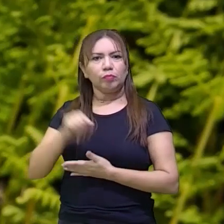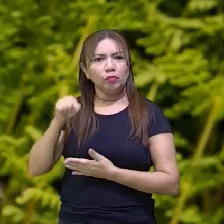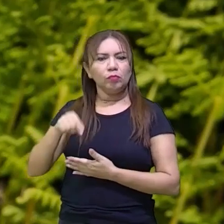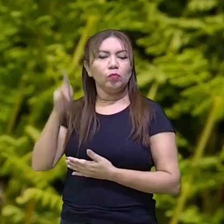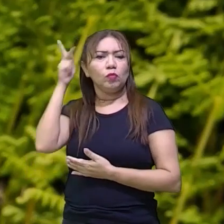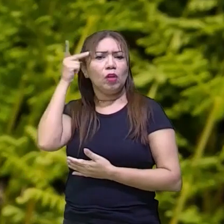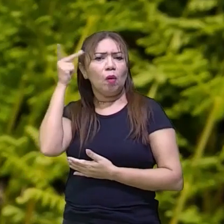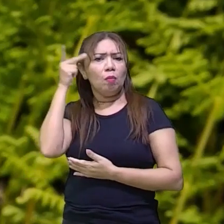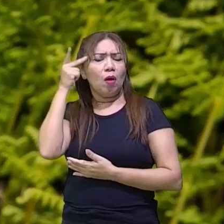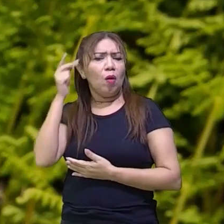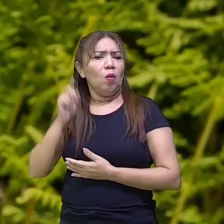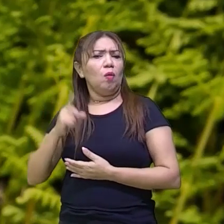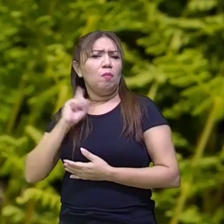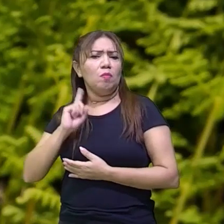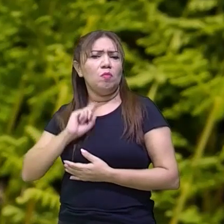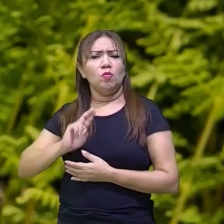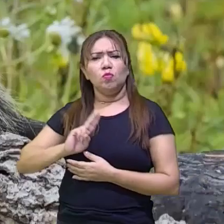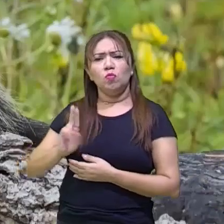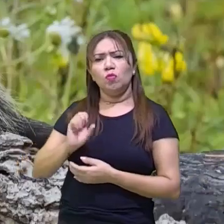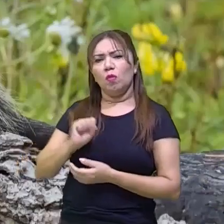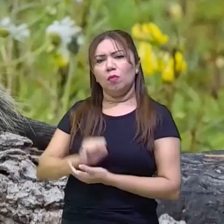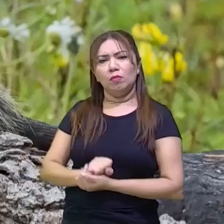e saurê.